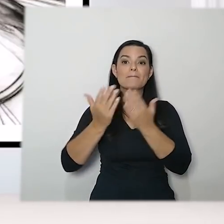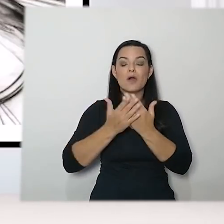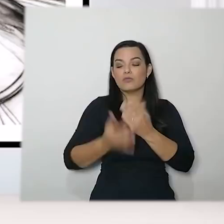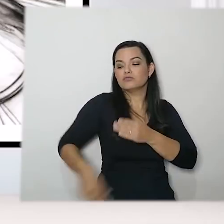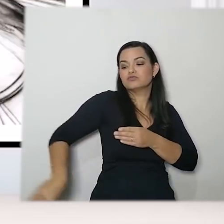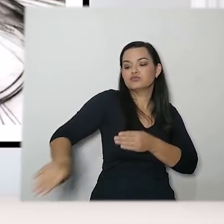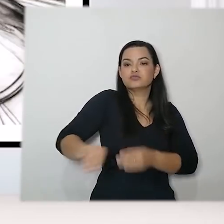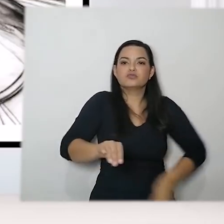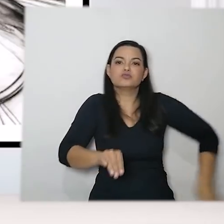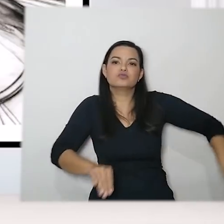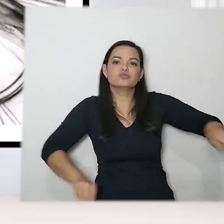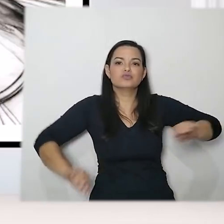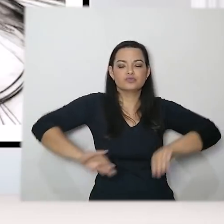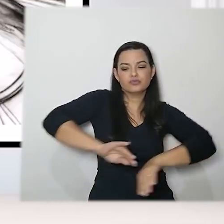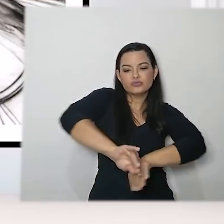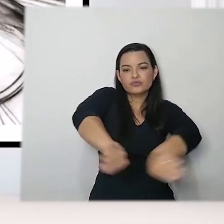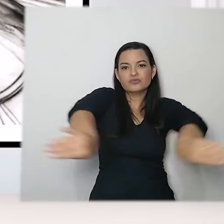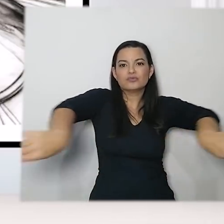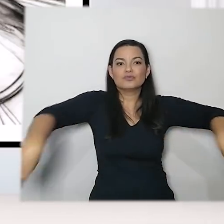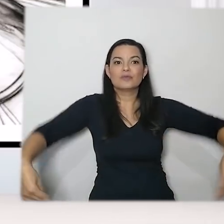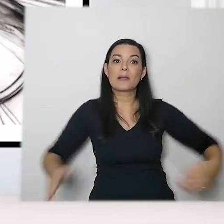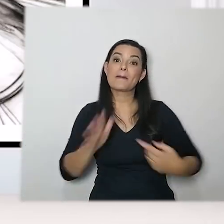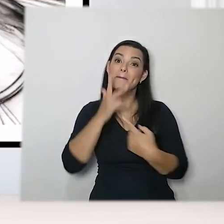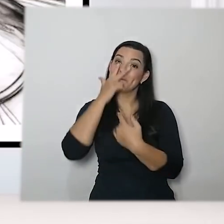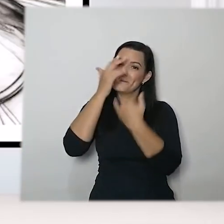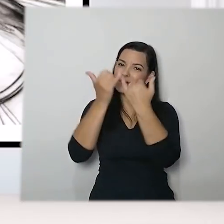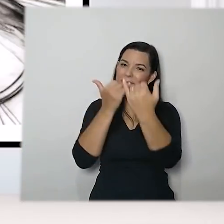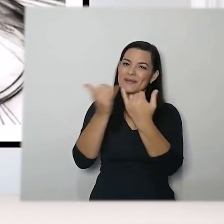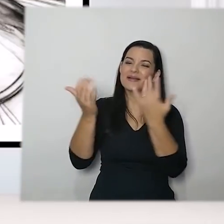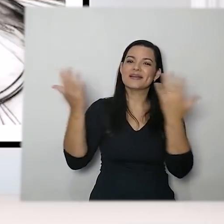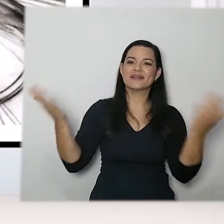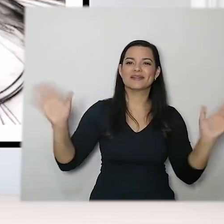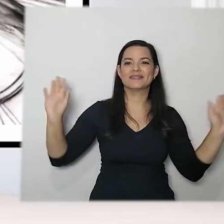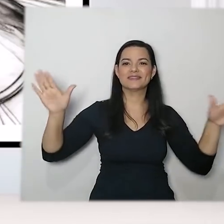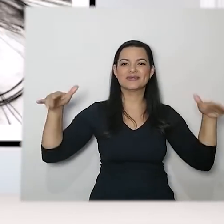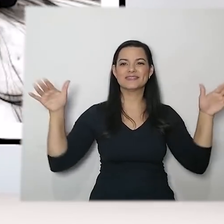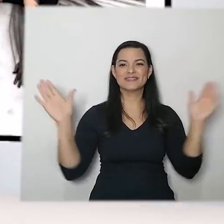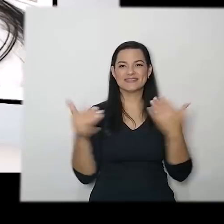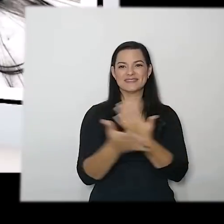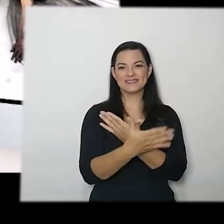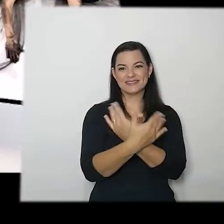desenhos que nos deram a sensação das asas de borboletas.